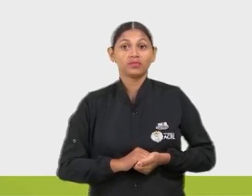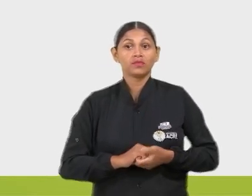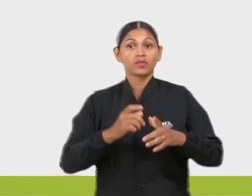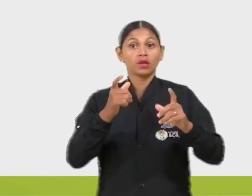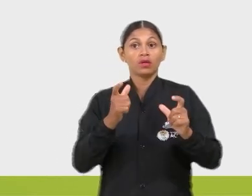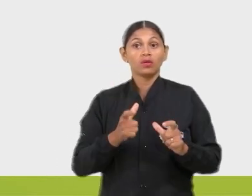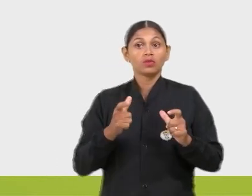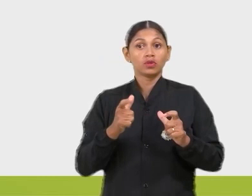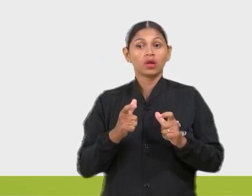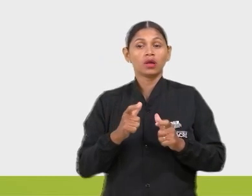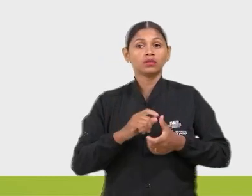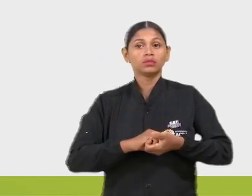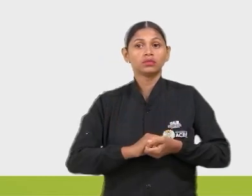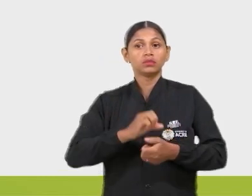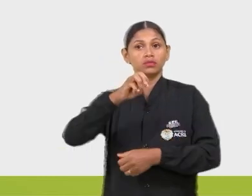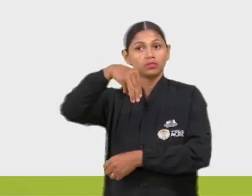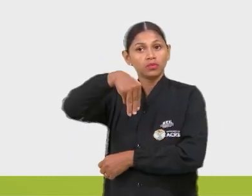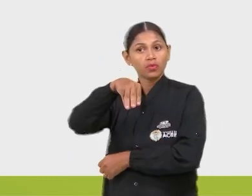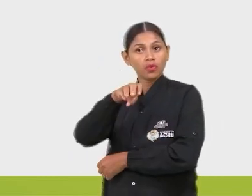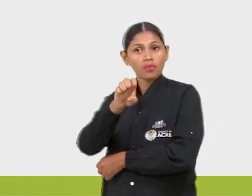cidade de